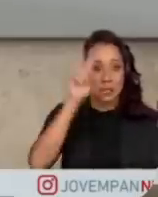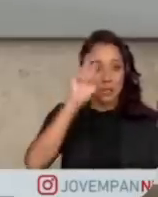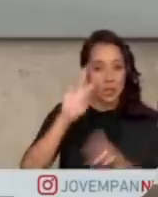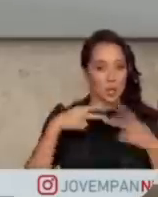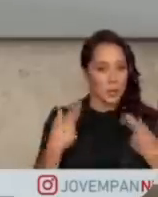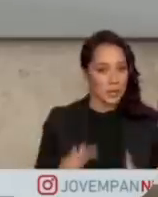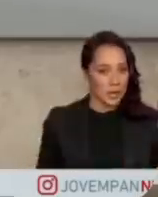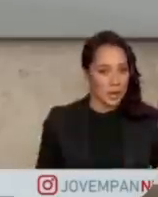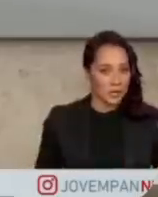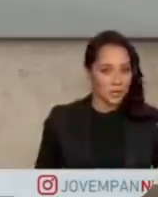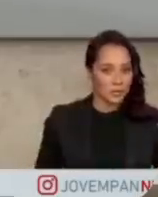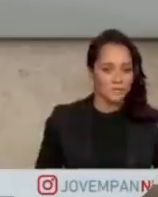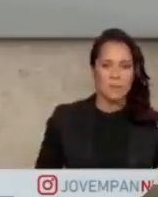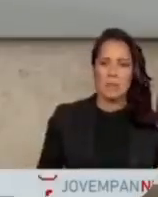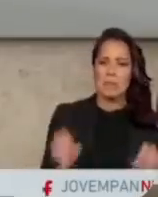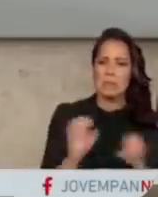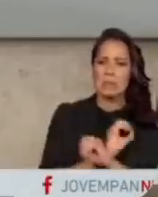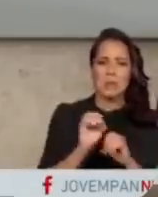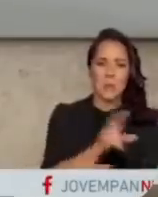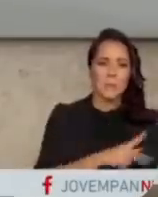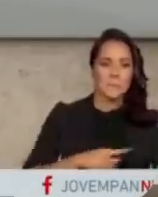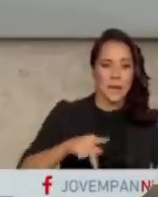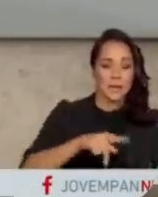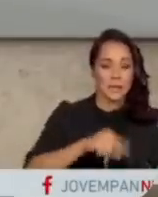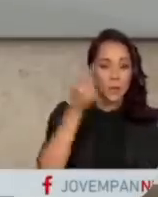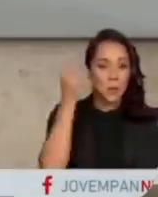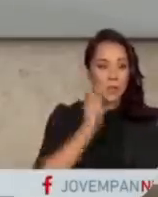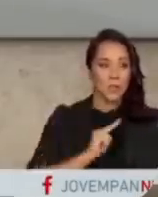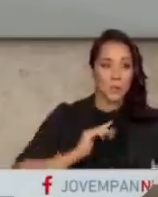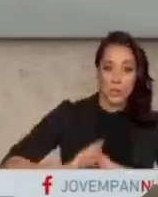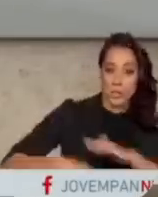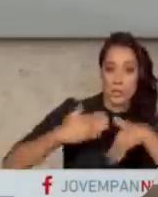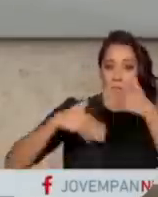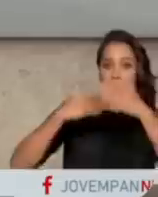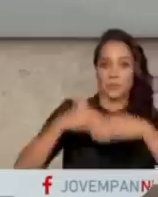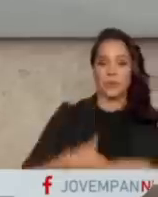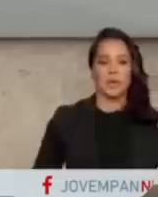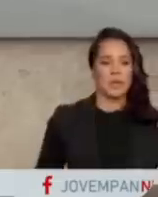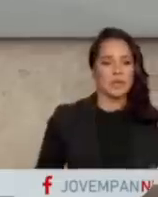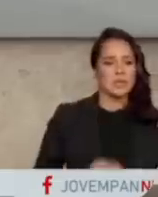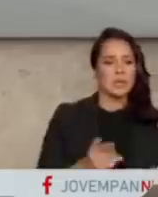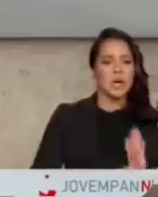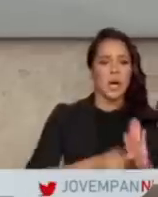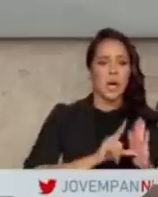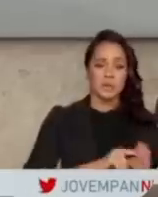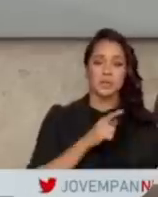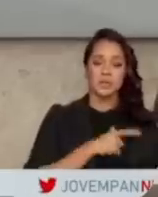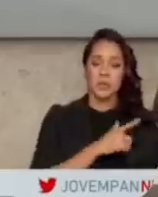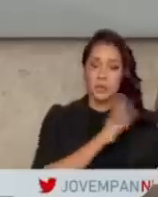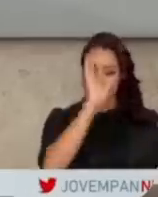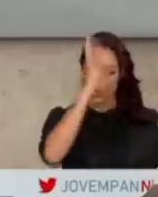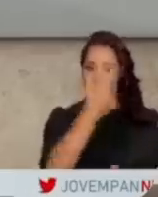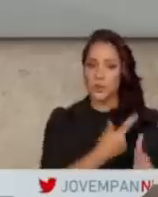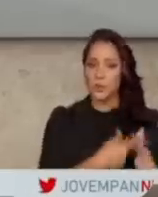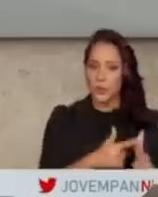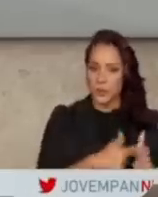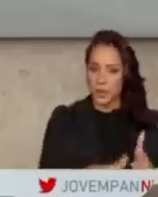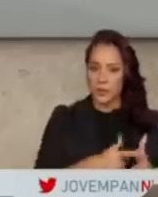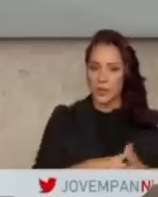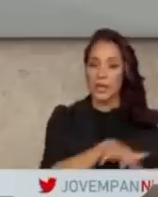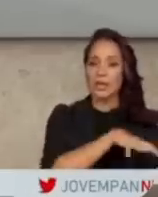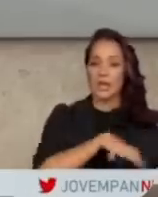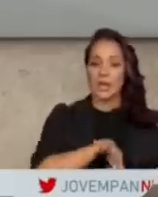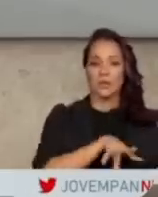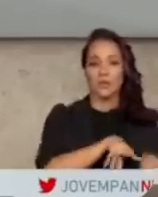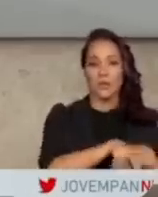da humanidade nenhum país que conseguiu se desenvolver sem que antes tivesse resolvido o problema